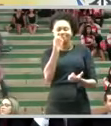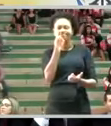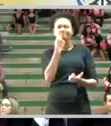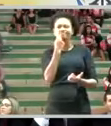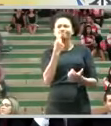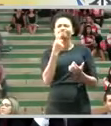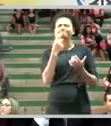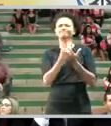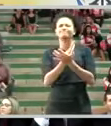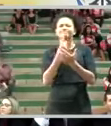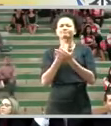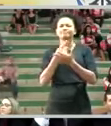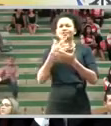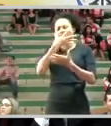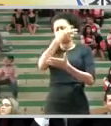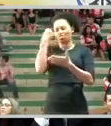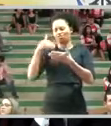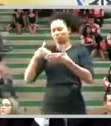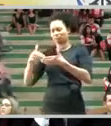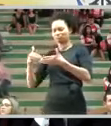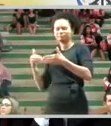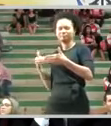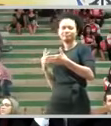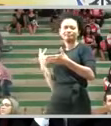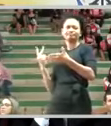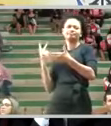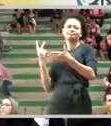Não olharam para a história.